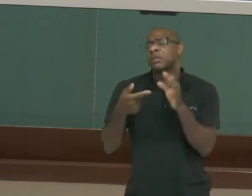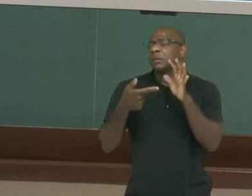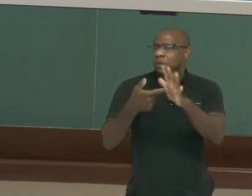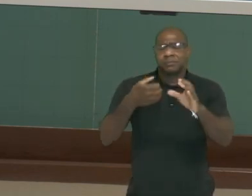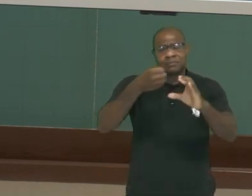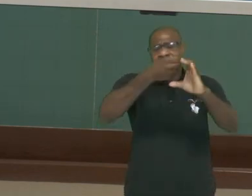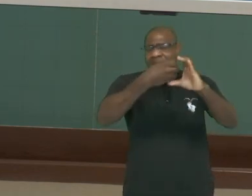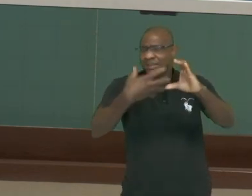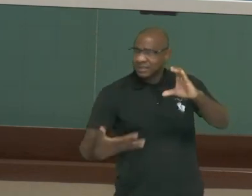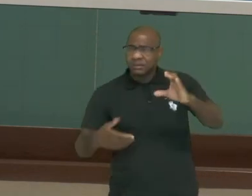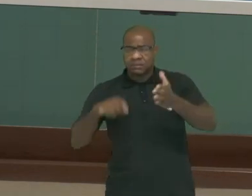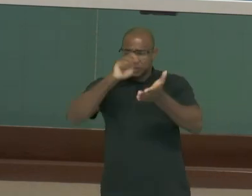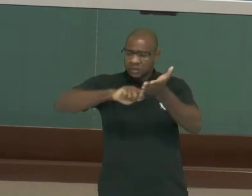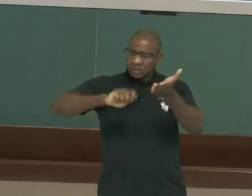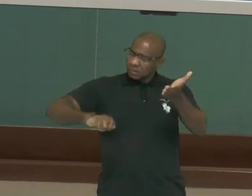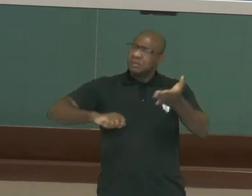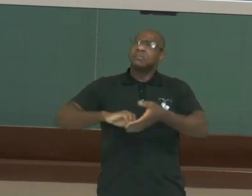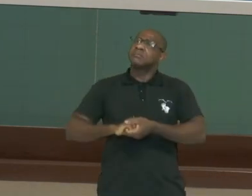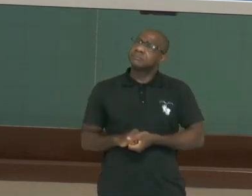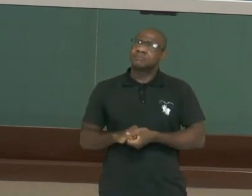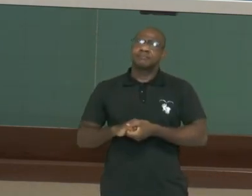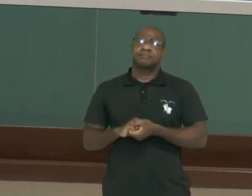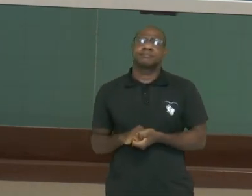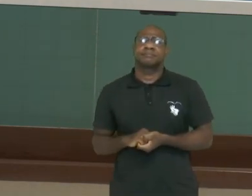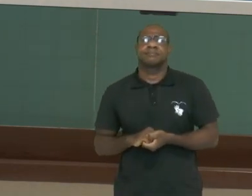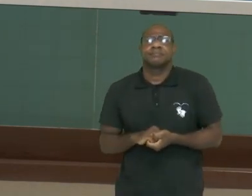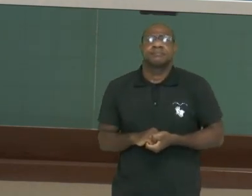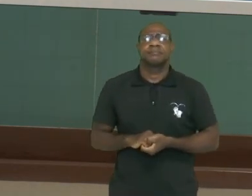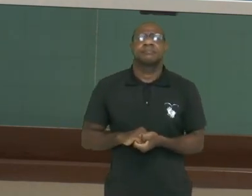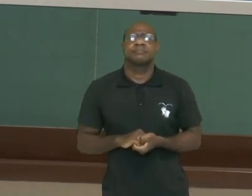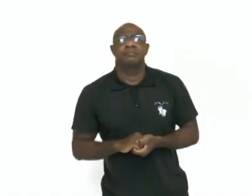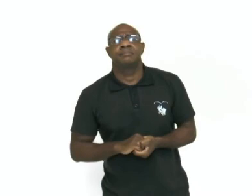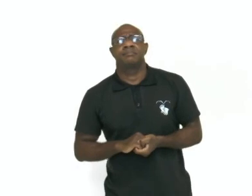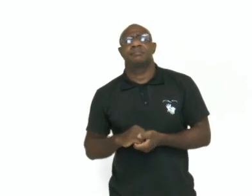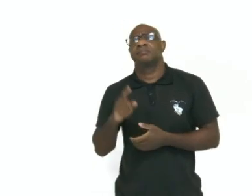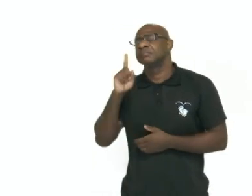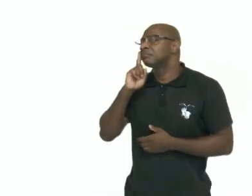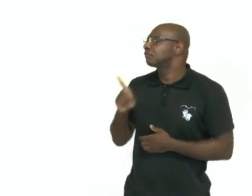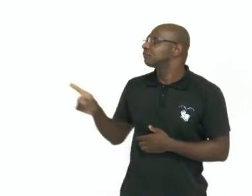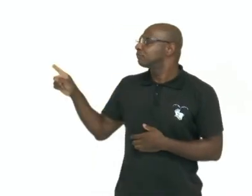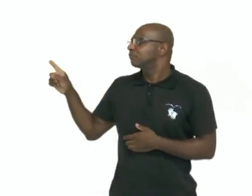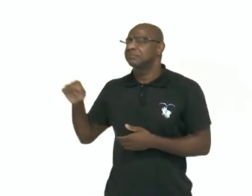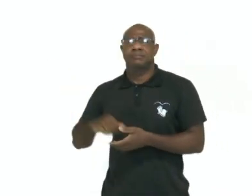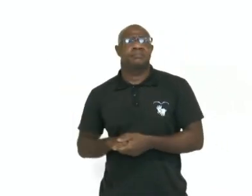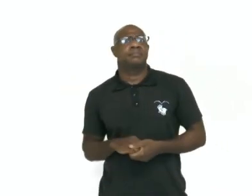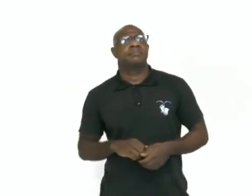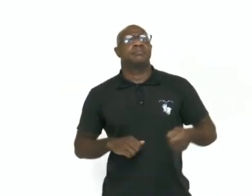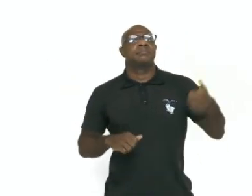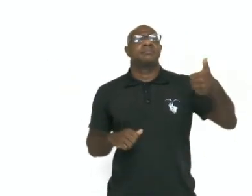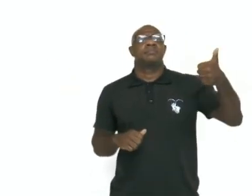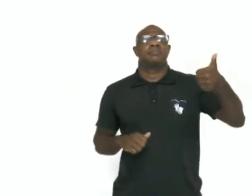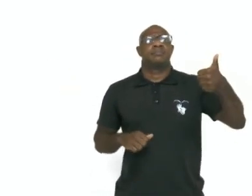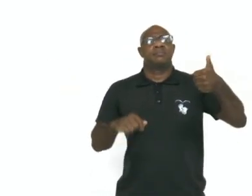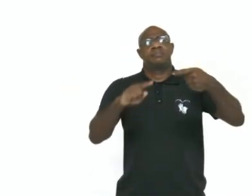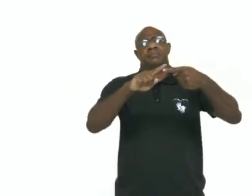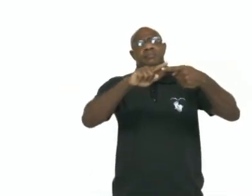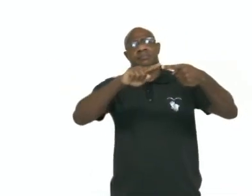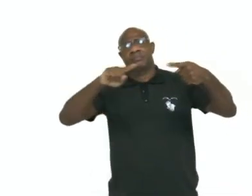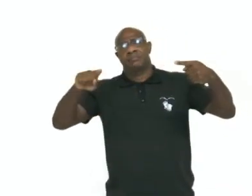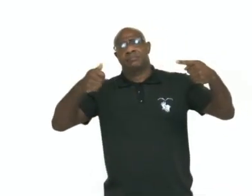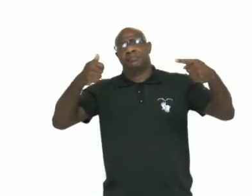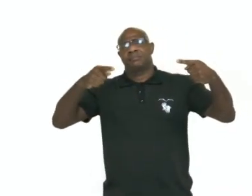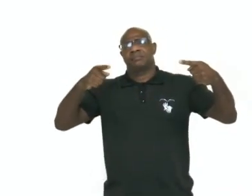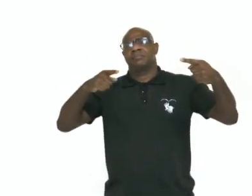você socializar, compartilhar ali com a turma. Bora lá, então? Ratitas, que são representadas ali, então,